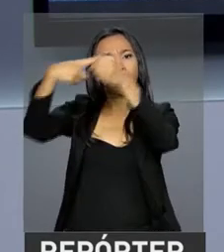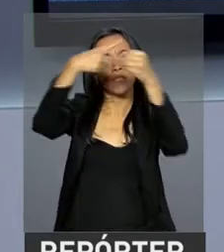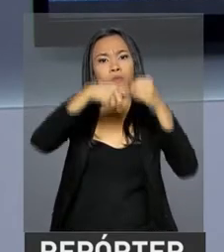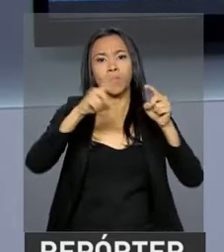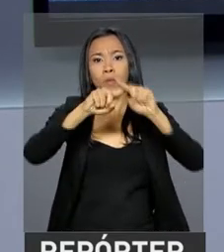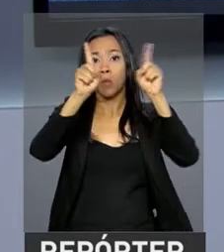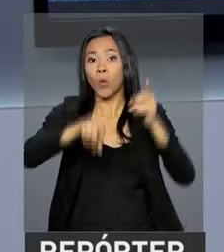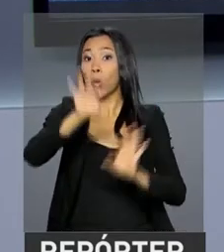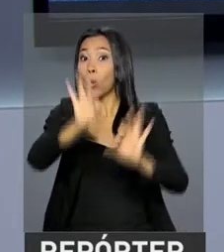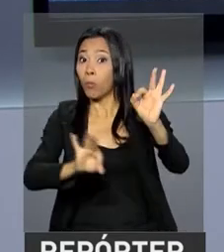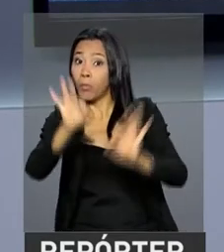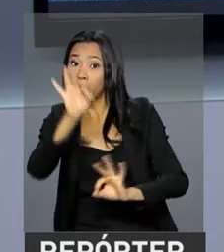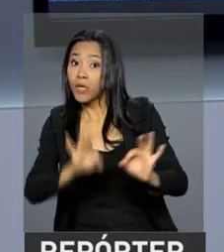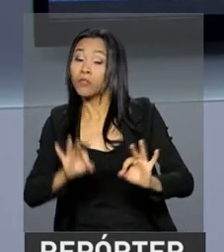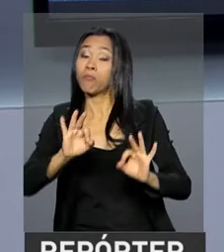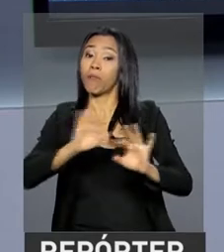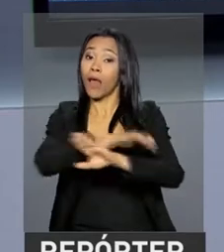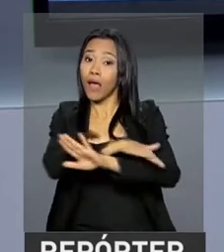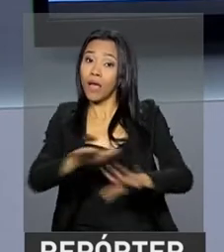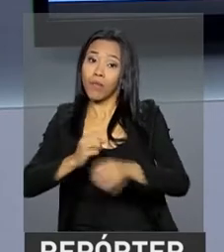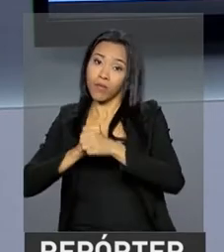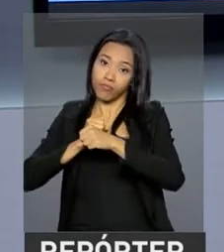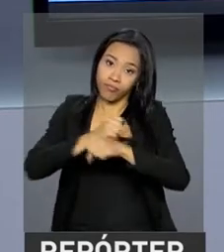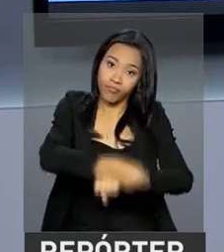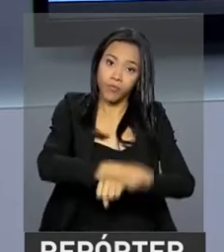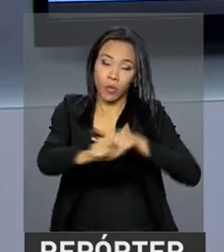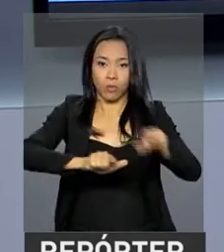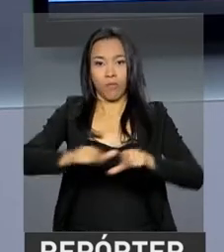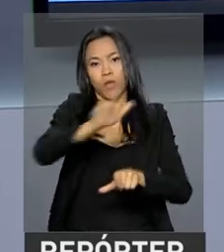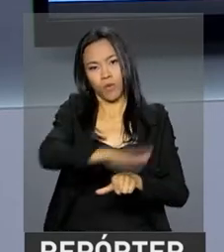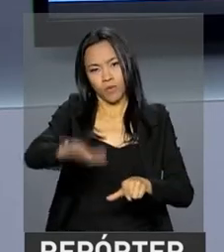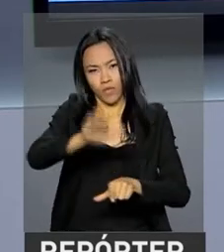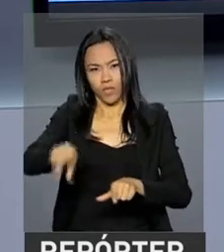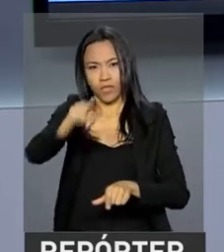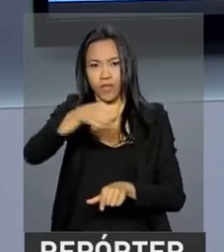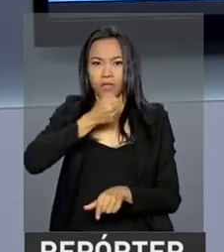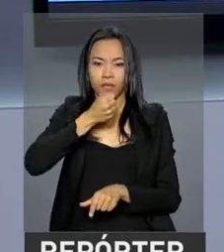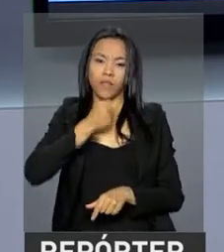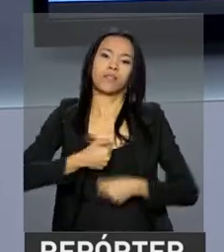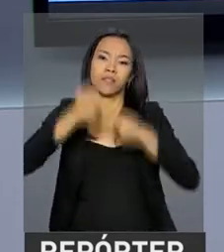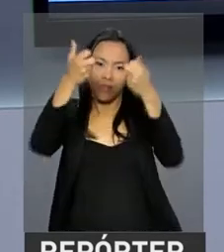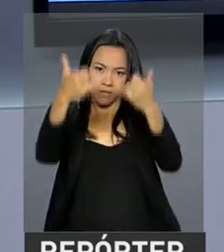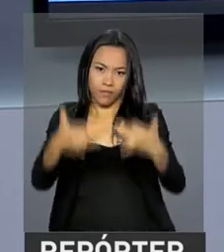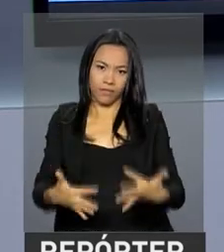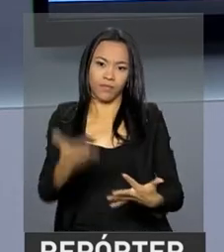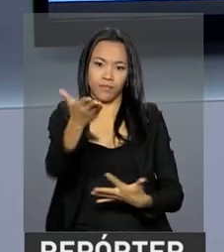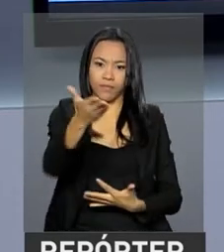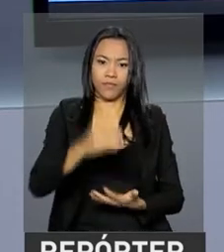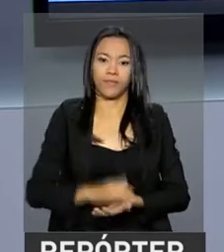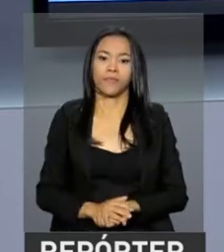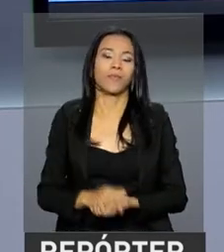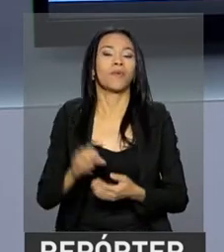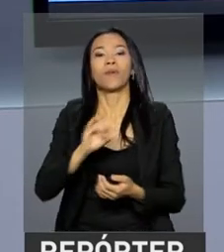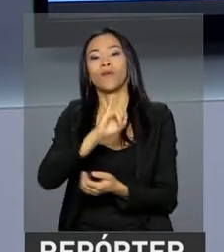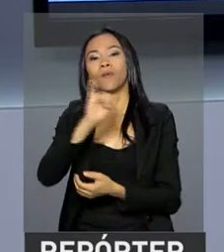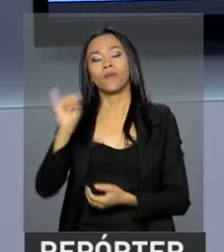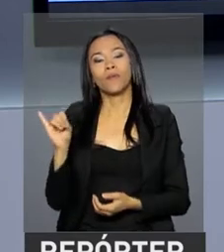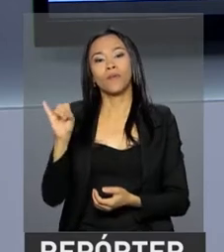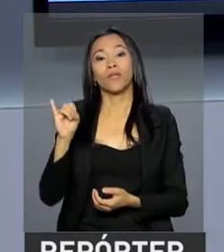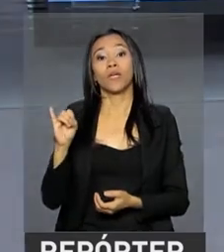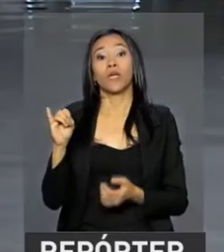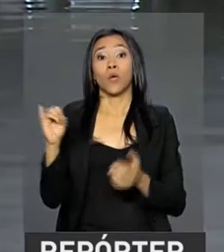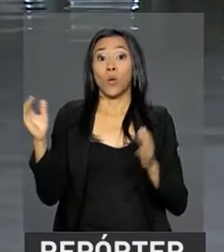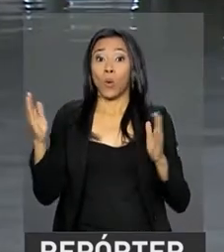do trabalho infantil a repórter thaís há dias traz pra gente agora os detalhes ao vivo oi thaíssa pela carla o